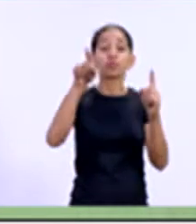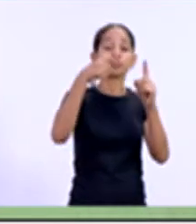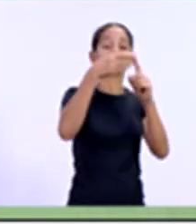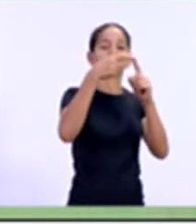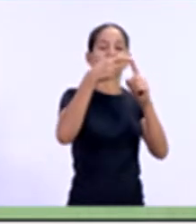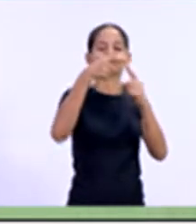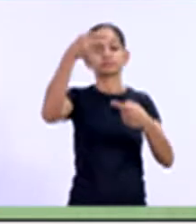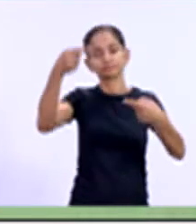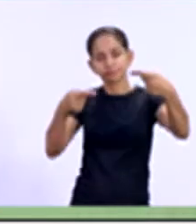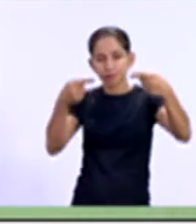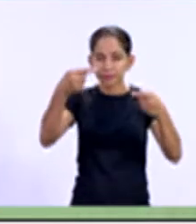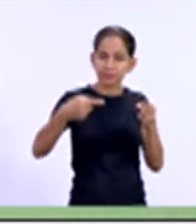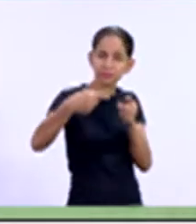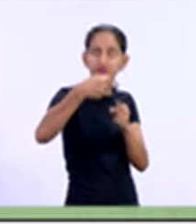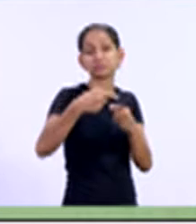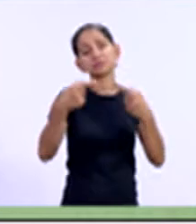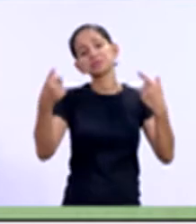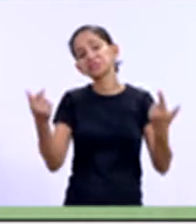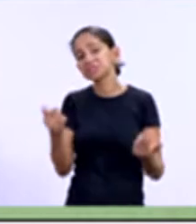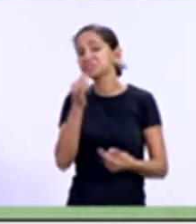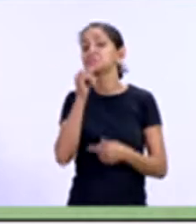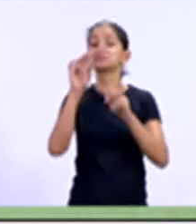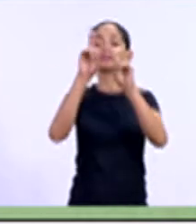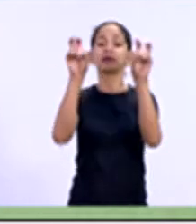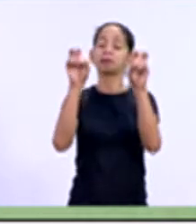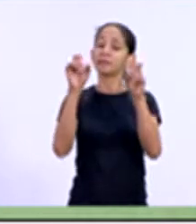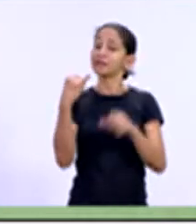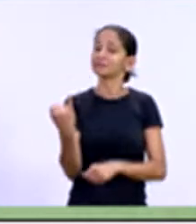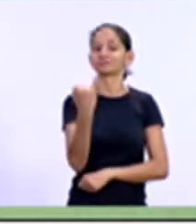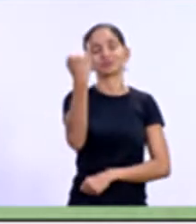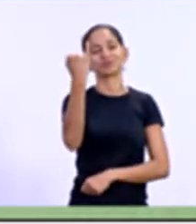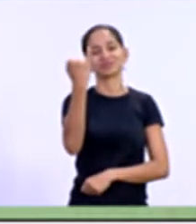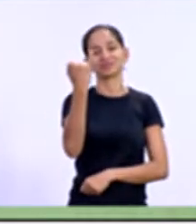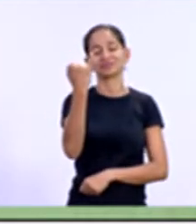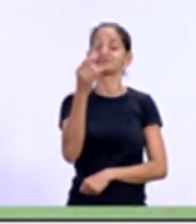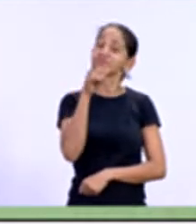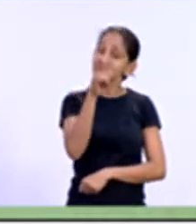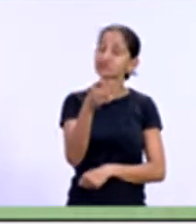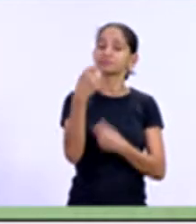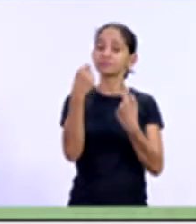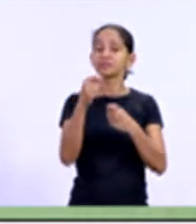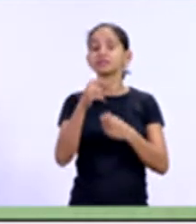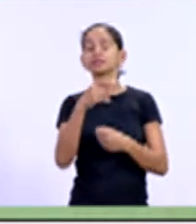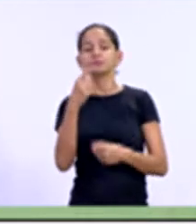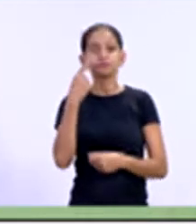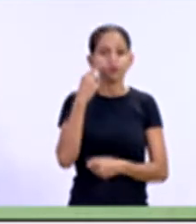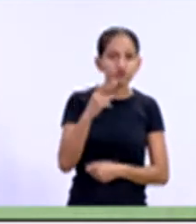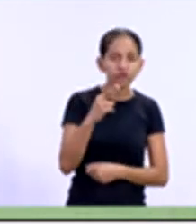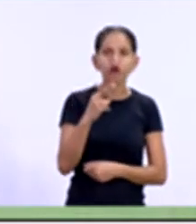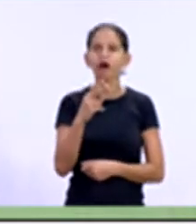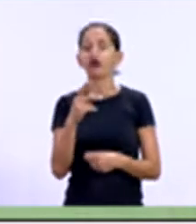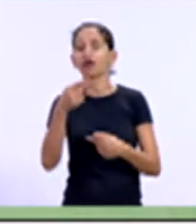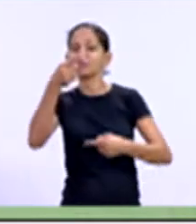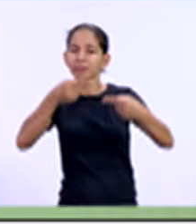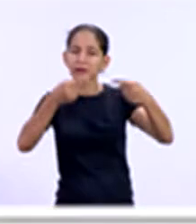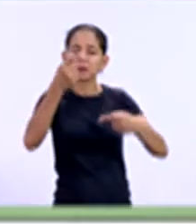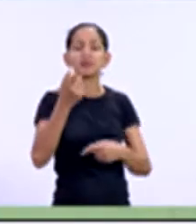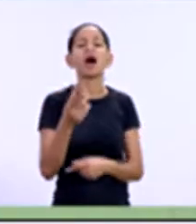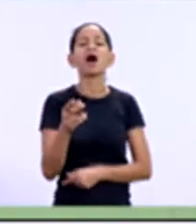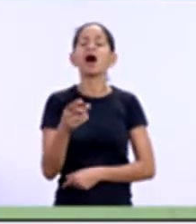de assuntos com maior relevância. Então você tem a oportunidade de utilizar o